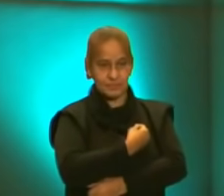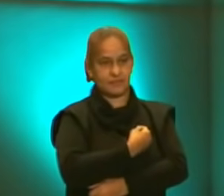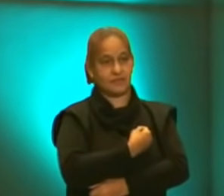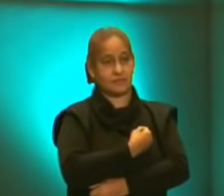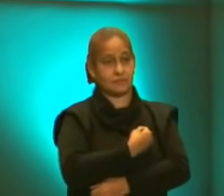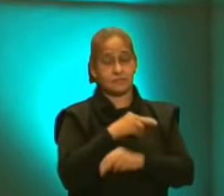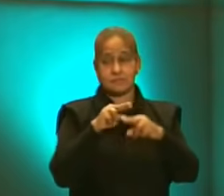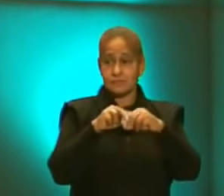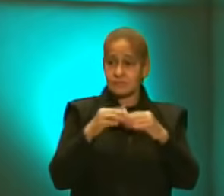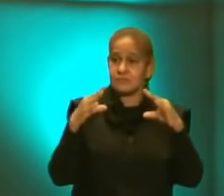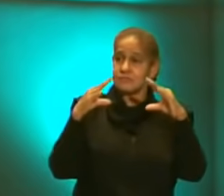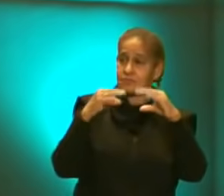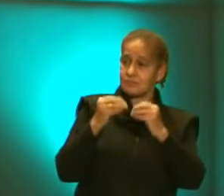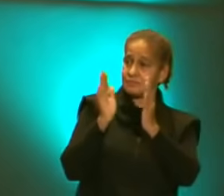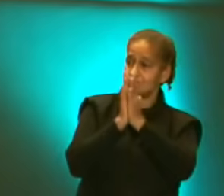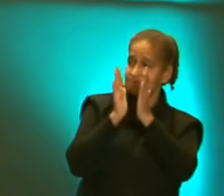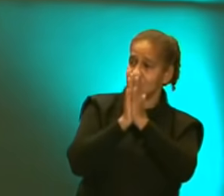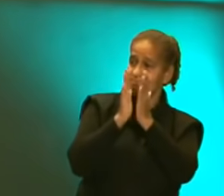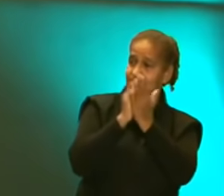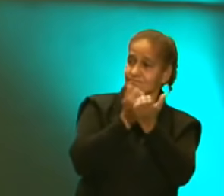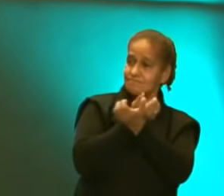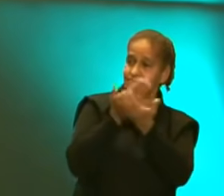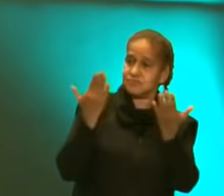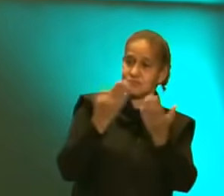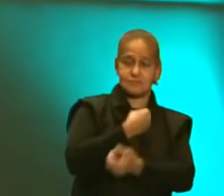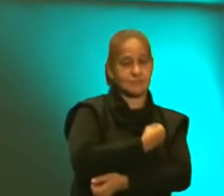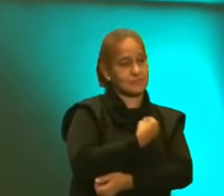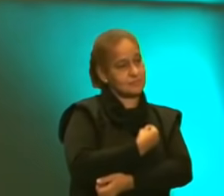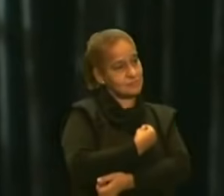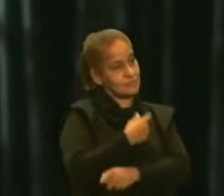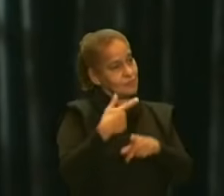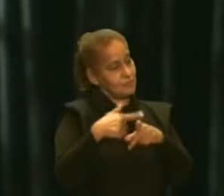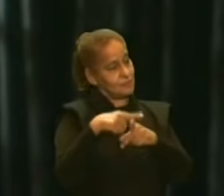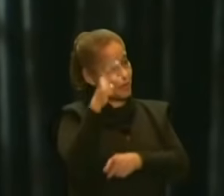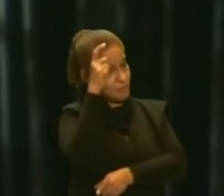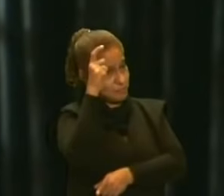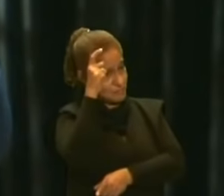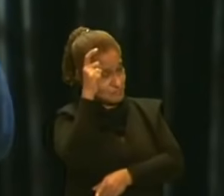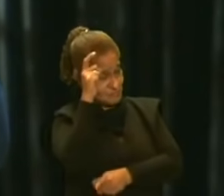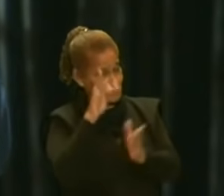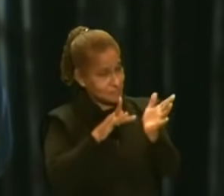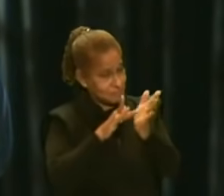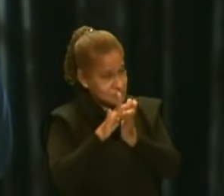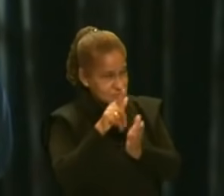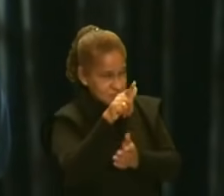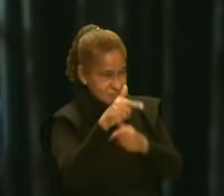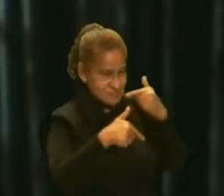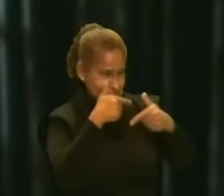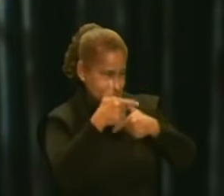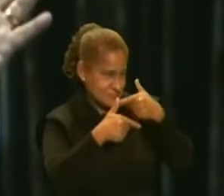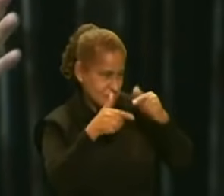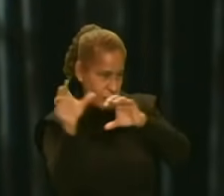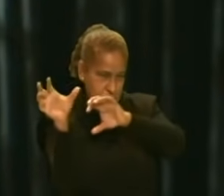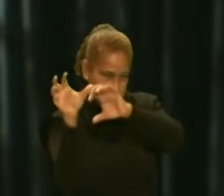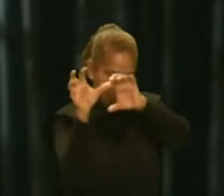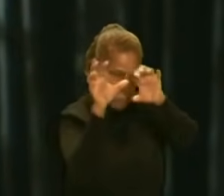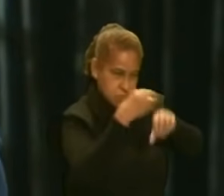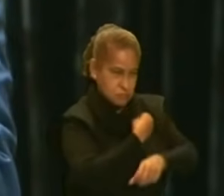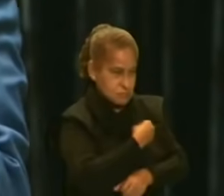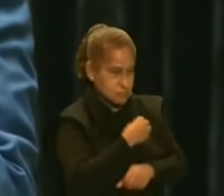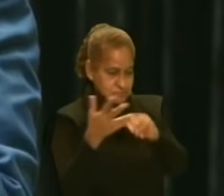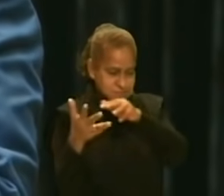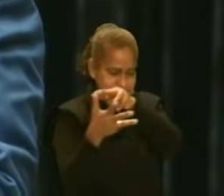Nessa noite eu queria orar com você. O inimigo tem tentado trabalhar o engano no mundo todo,